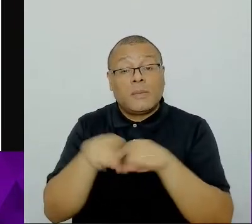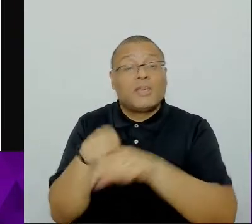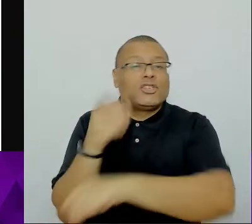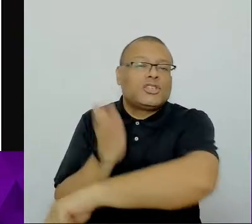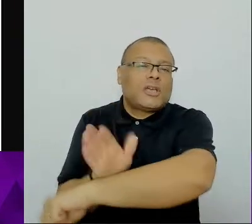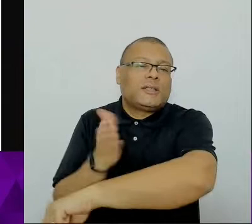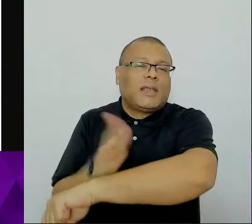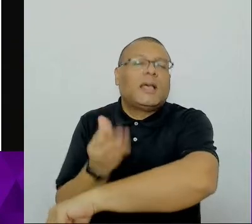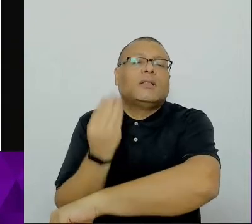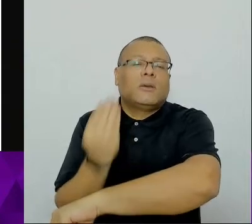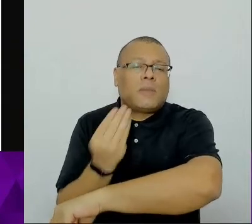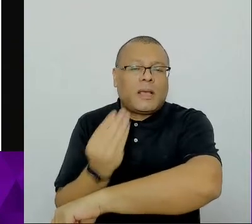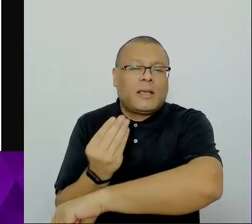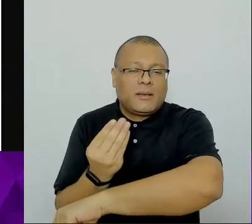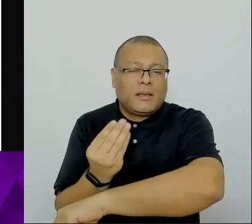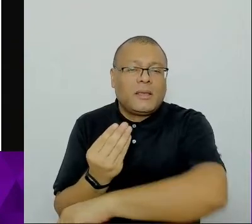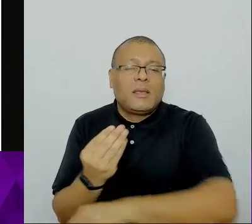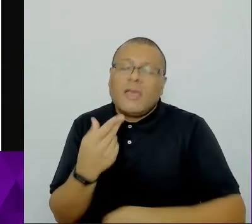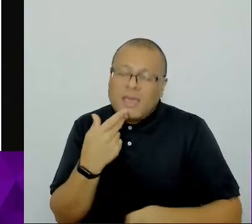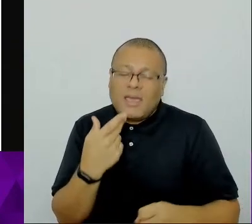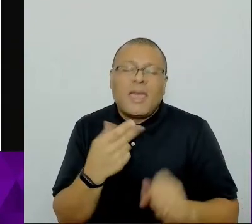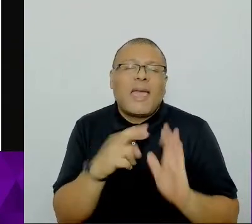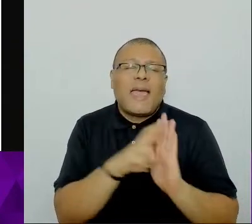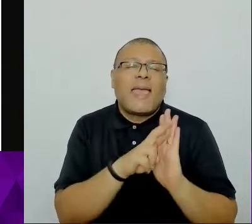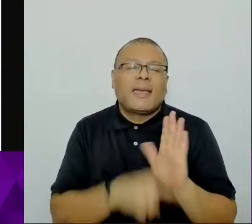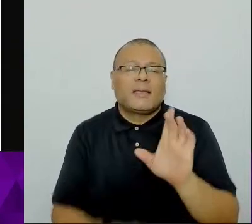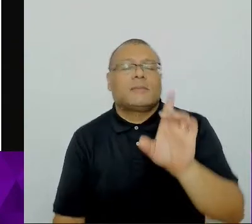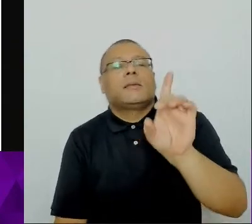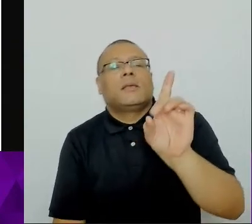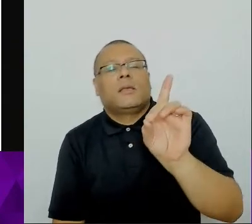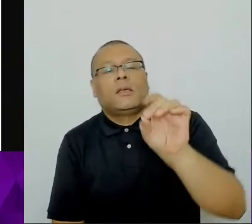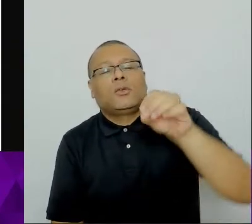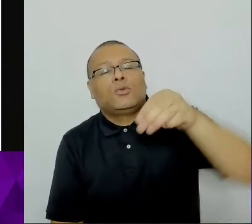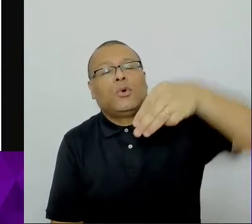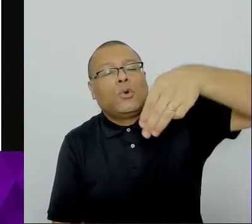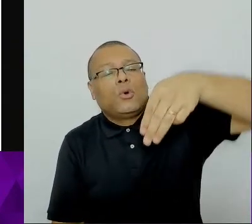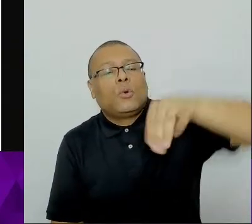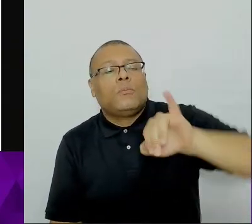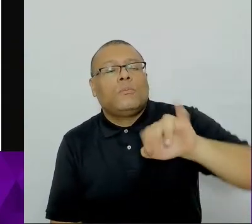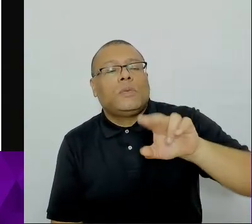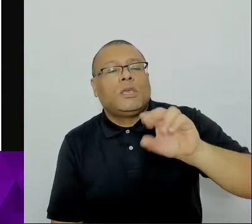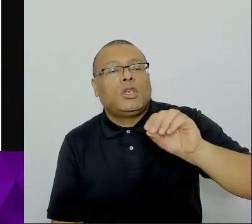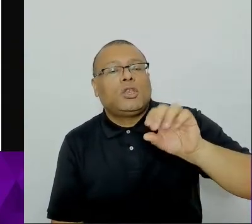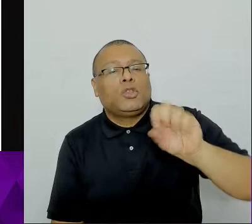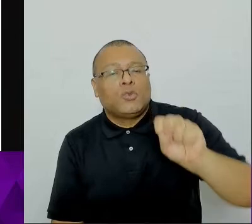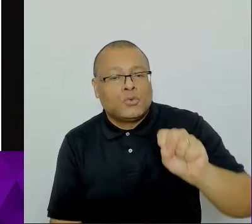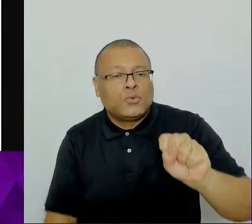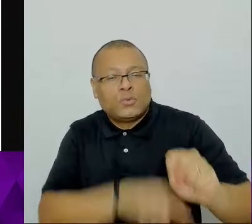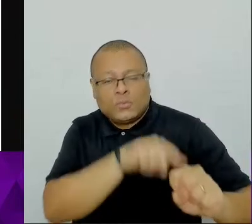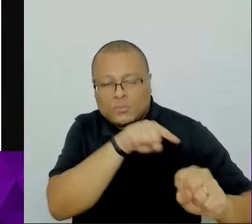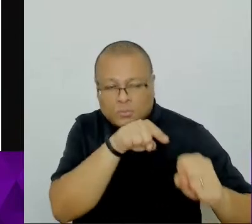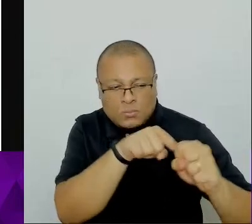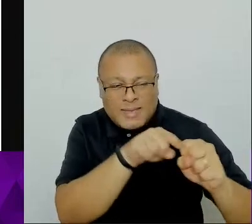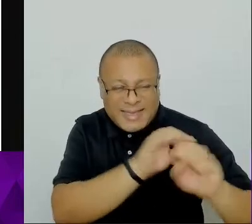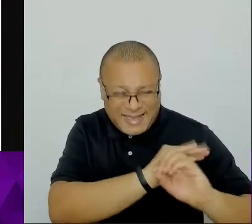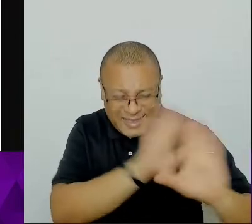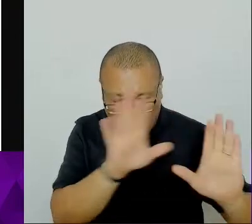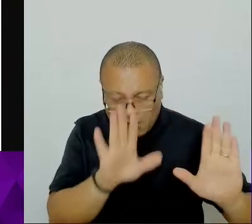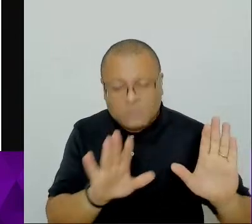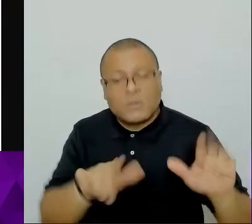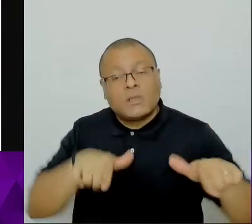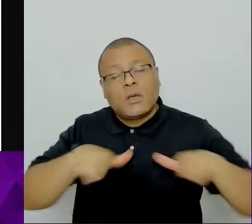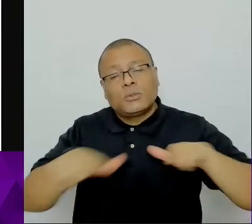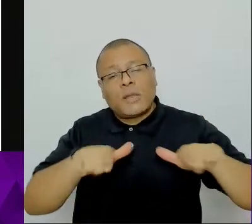pré-treinados para domínios específicos, né? Não só tarefas específicas, mas para domínios específicos. Então, se eu trabalho na área